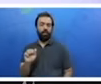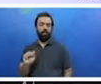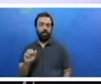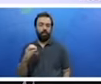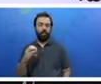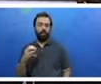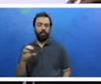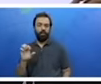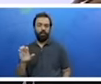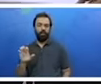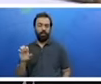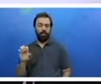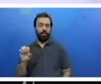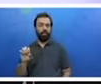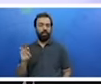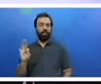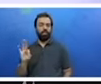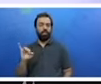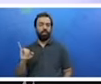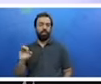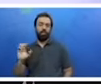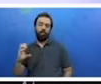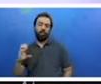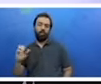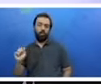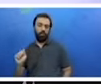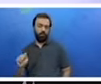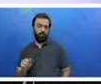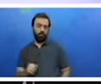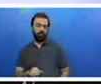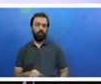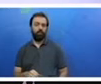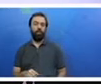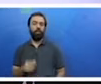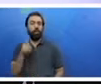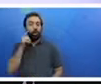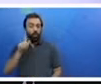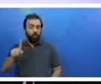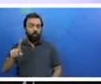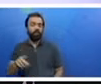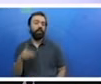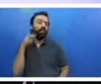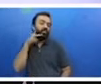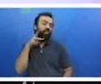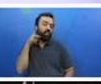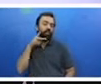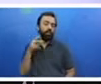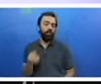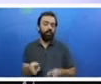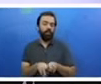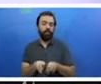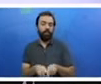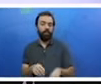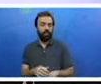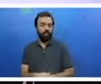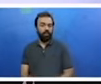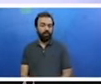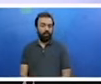através do vinho, por diversas reações químicas e também pela fermentação e ação de